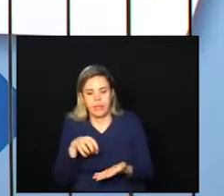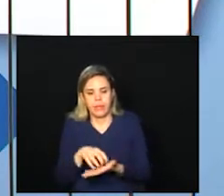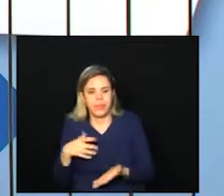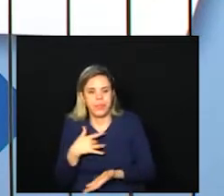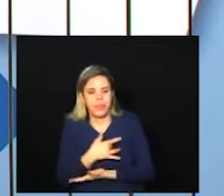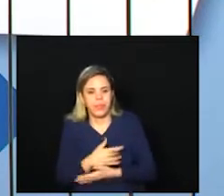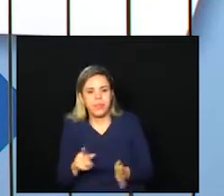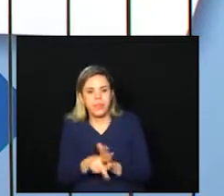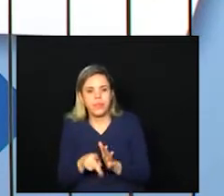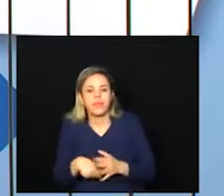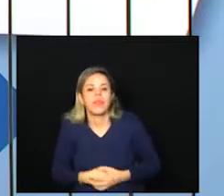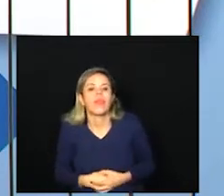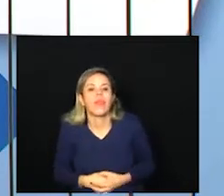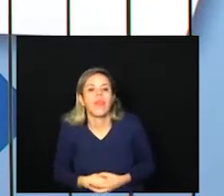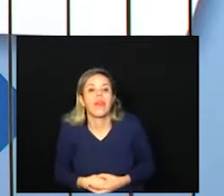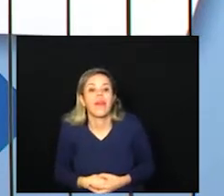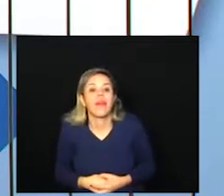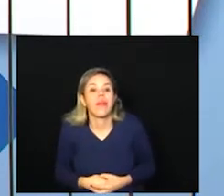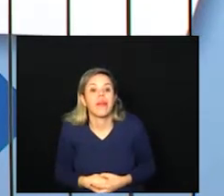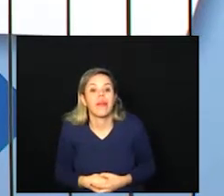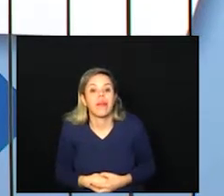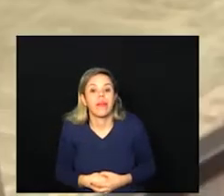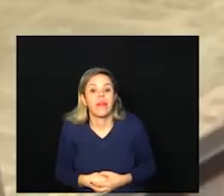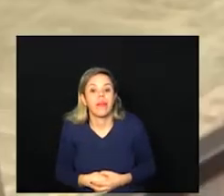nas próprias unidades.